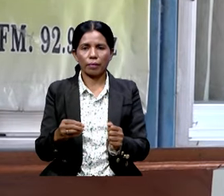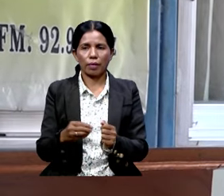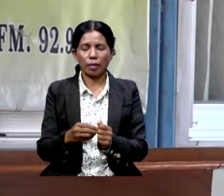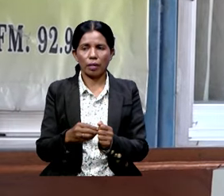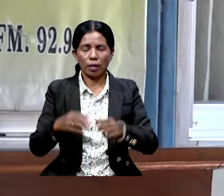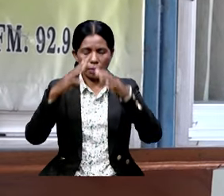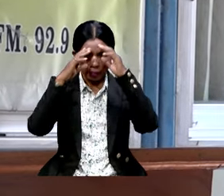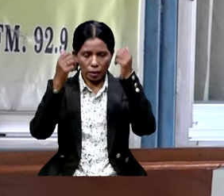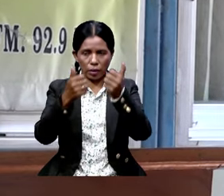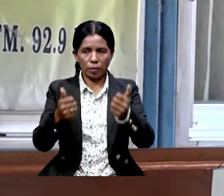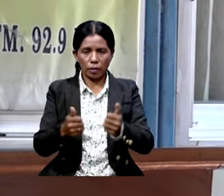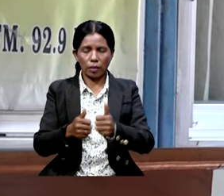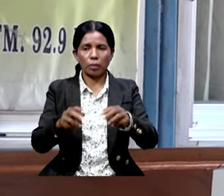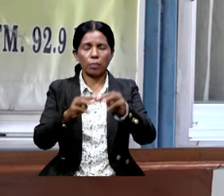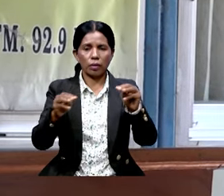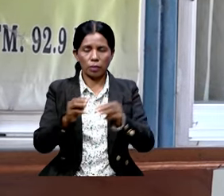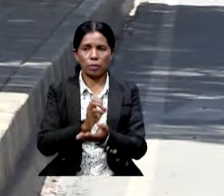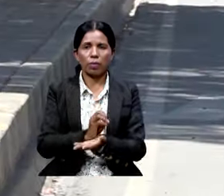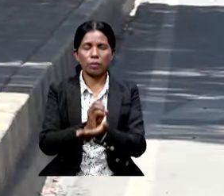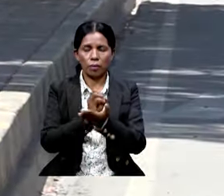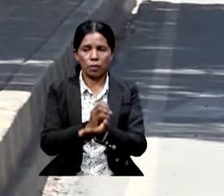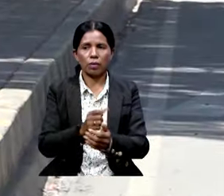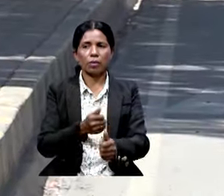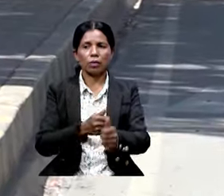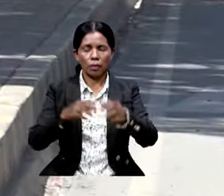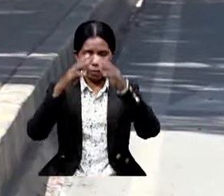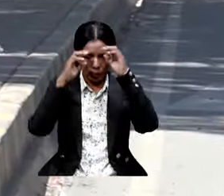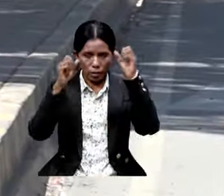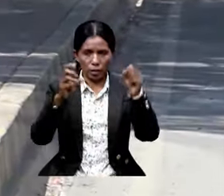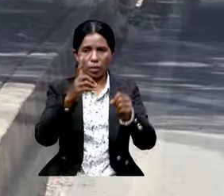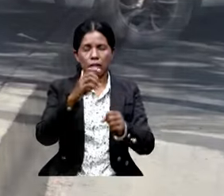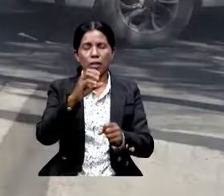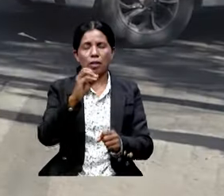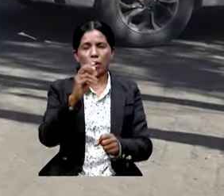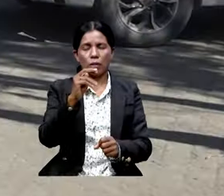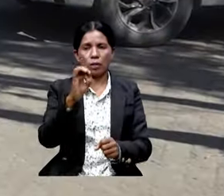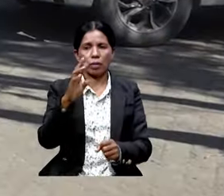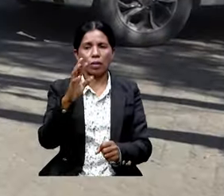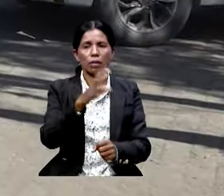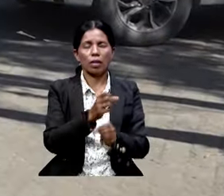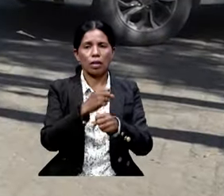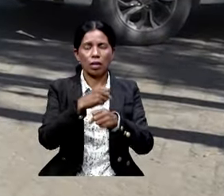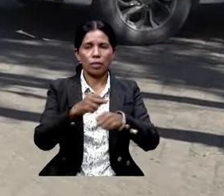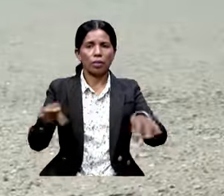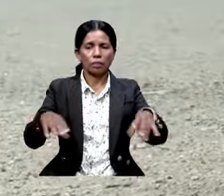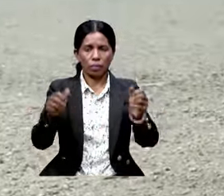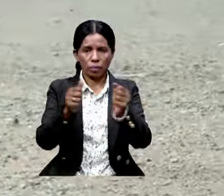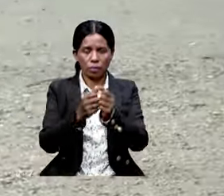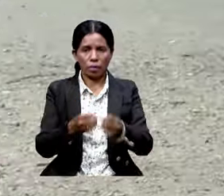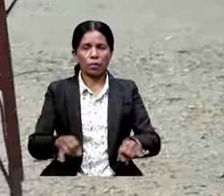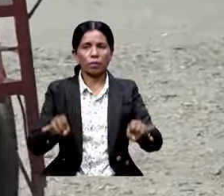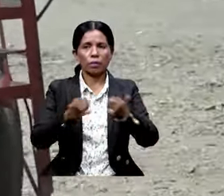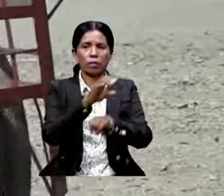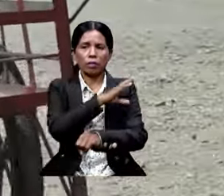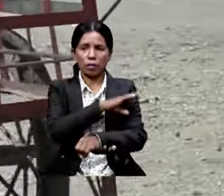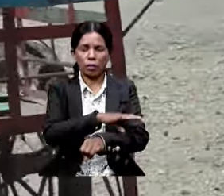Presidente Autoridade Raiwan. Tir Presidente indica di Nora Granadeiro, Instituto Ne, halo na coordenação ho instituição segurança no